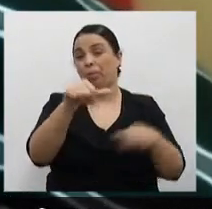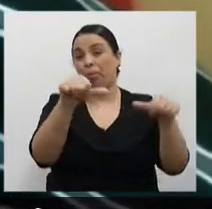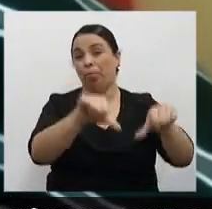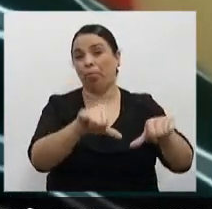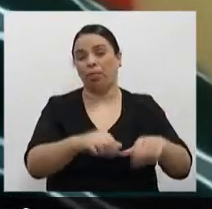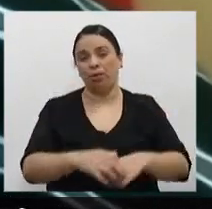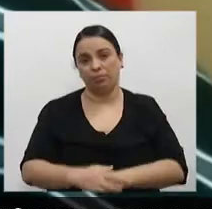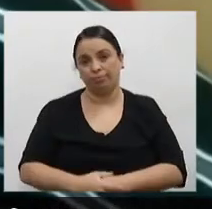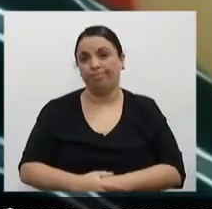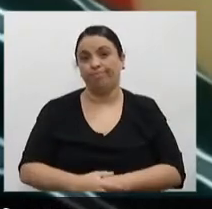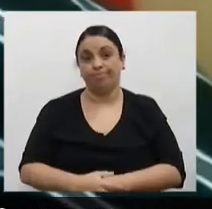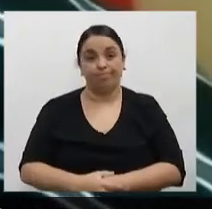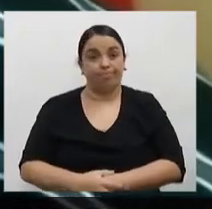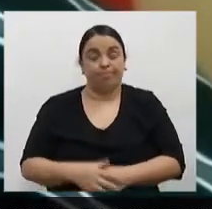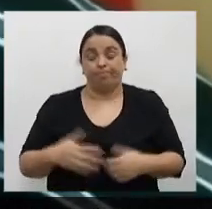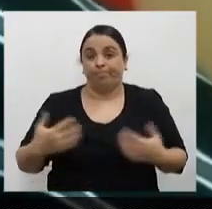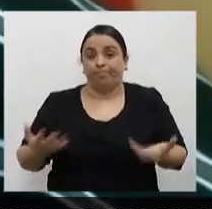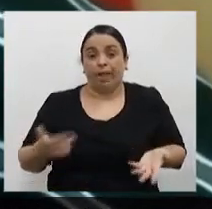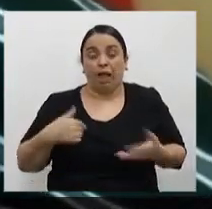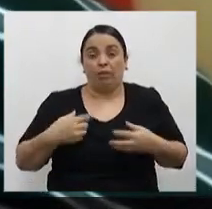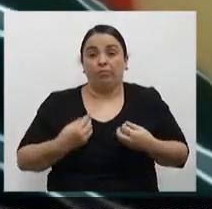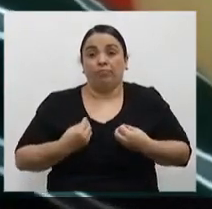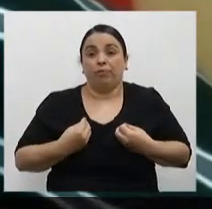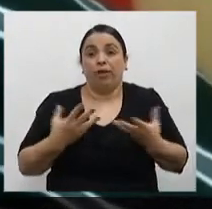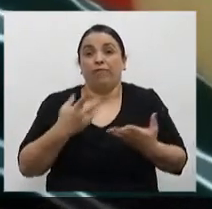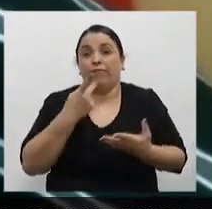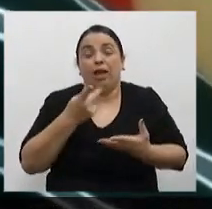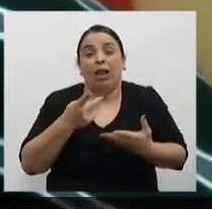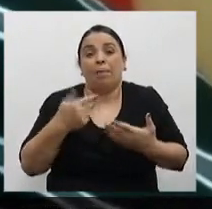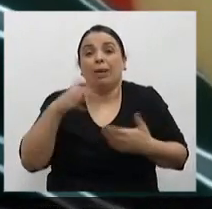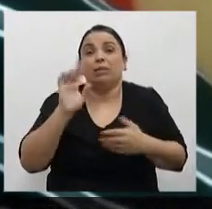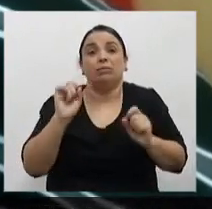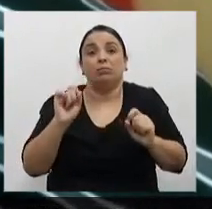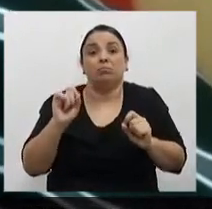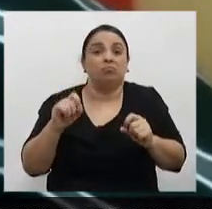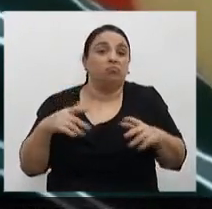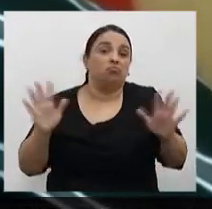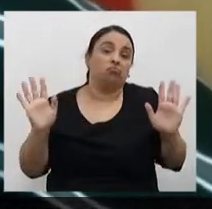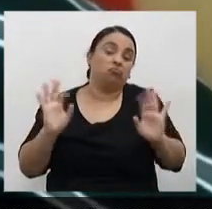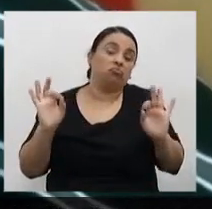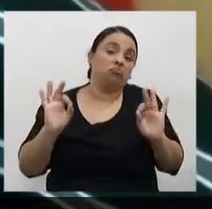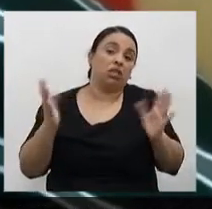Eu realmente não tenho mais nada a falar. Falei, deixa eu ver aqui,